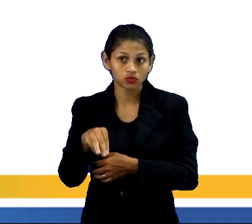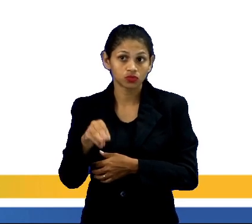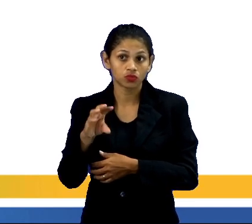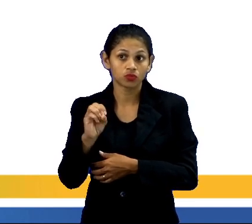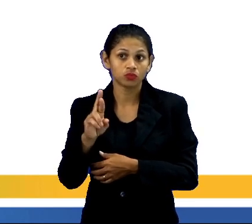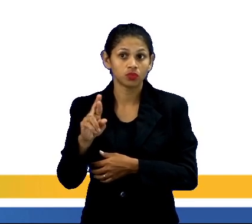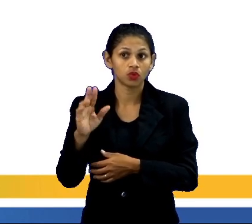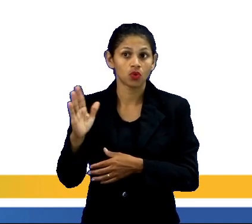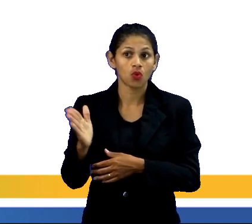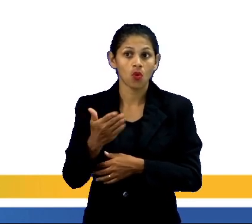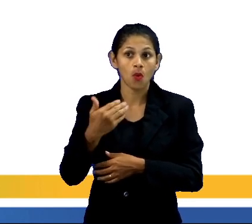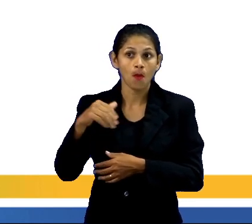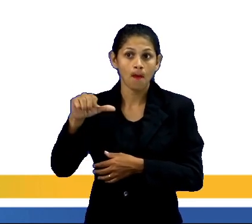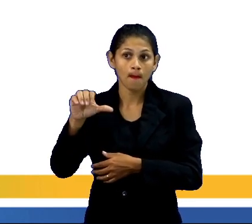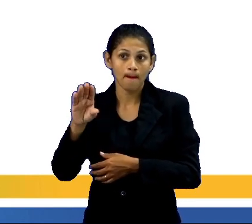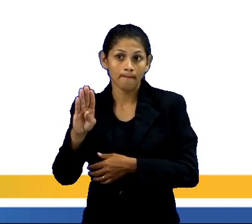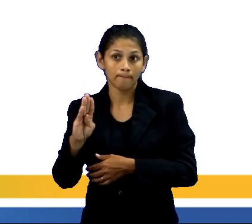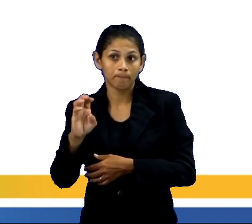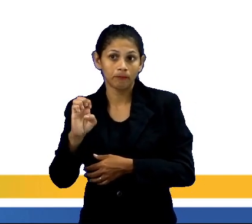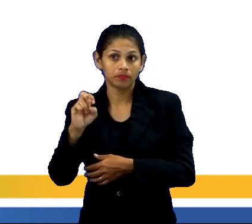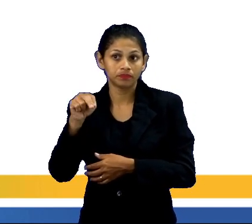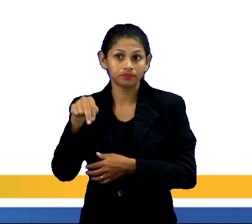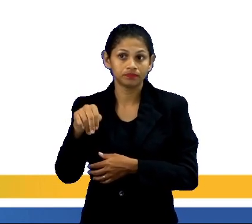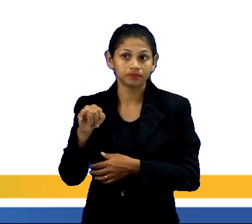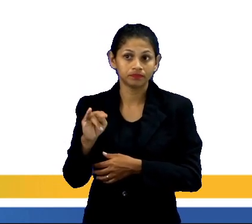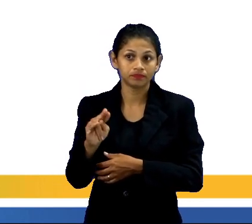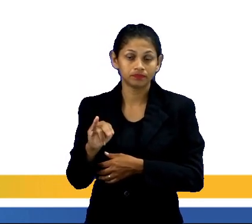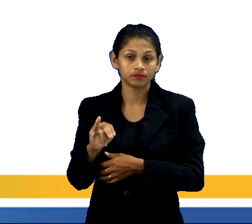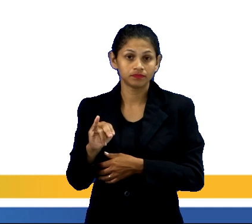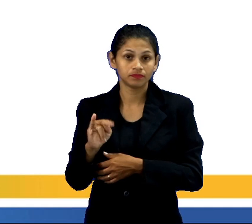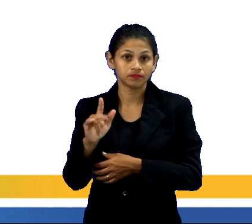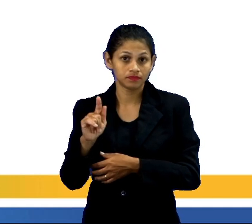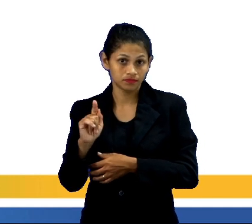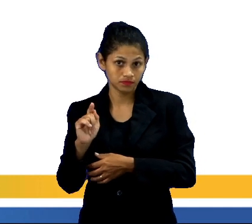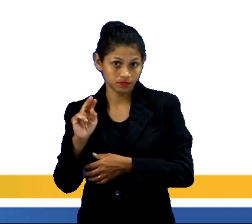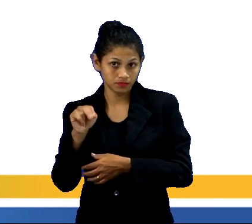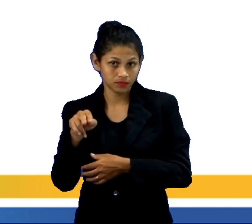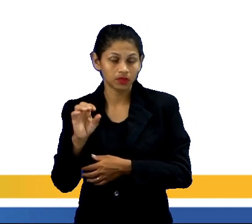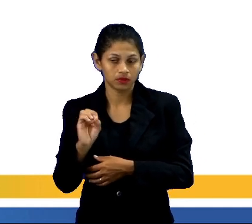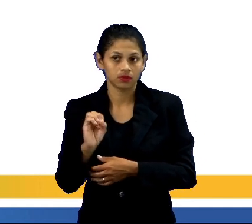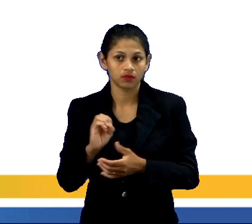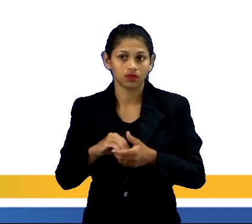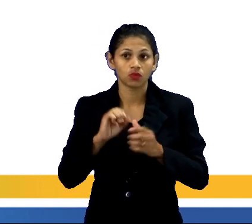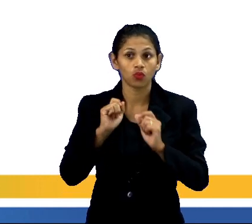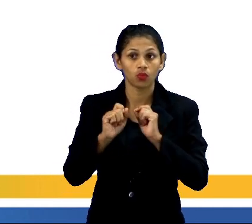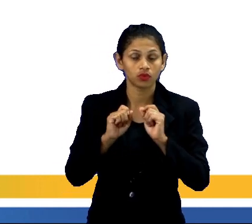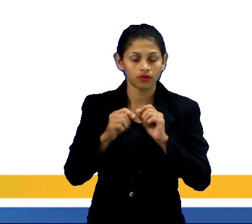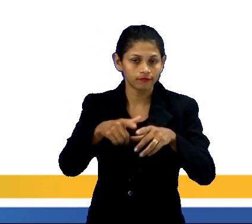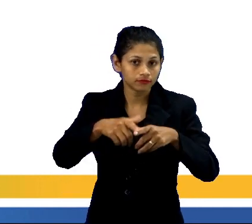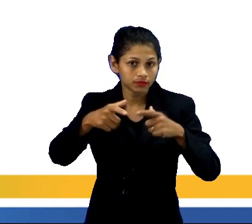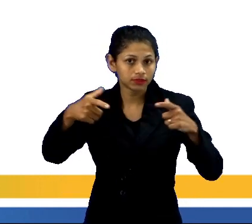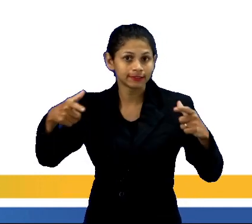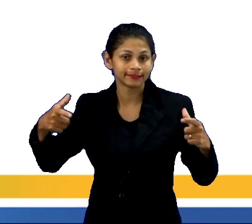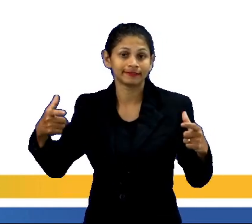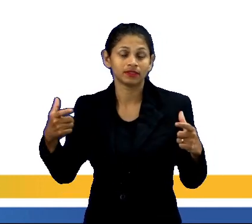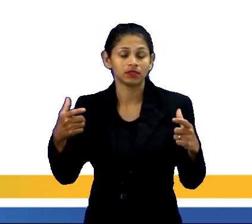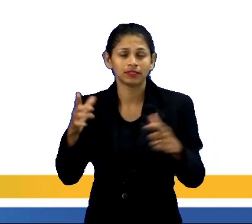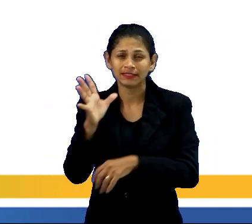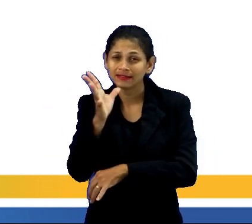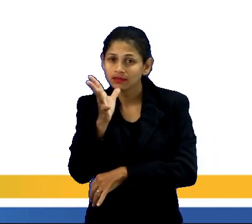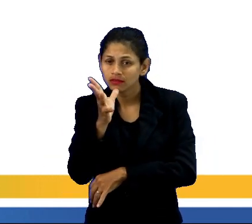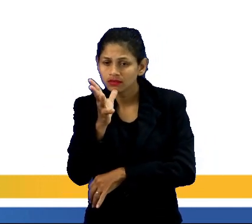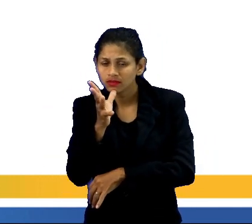bem semelhantes, à do tecido original, e vão apresentar diferenciação, vão crescer de forma